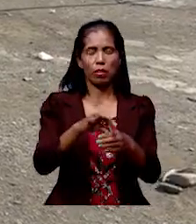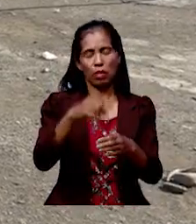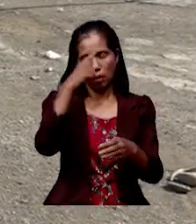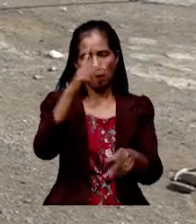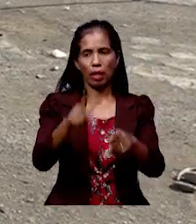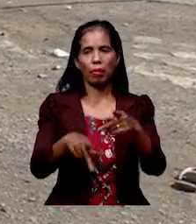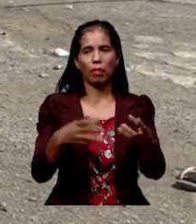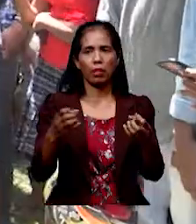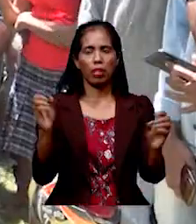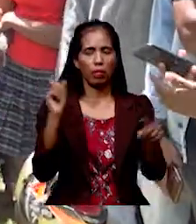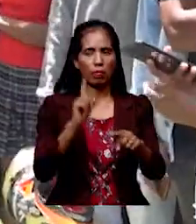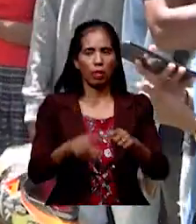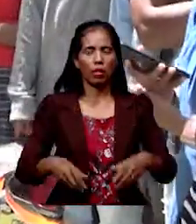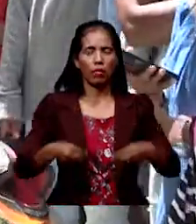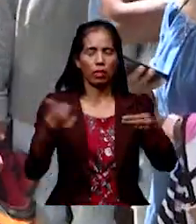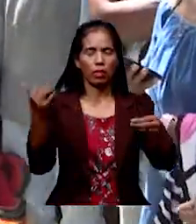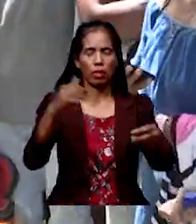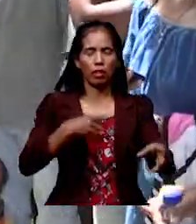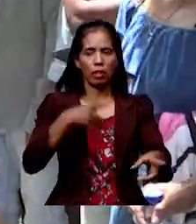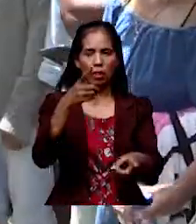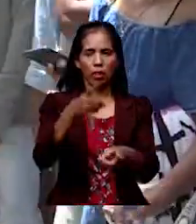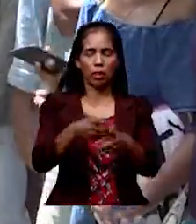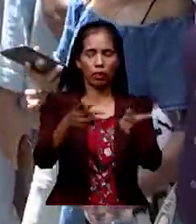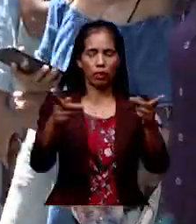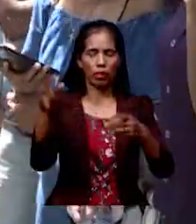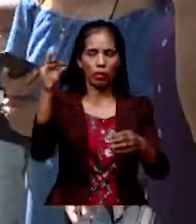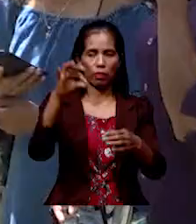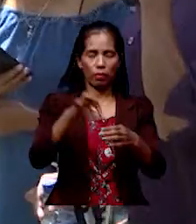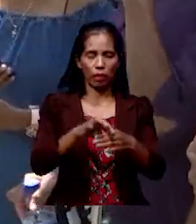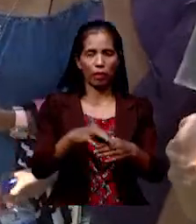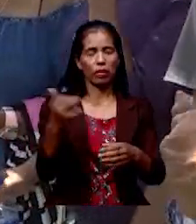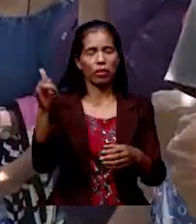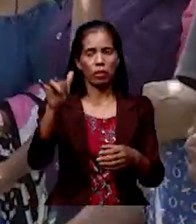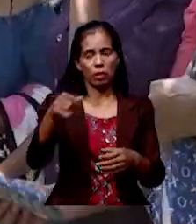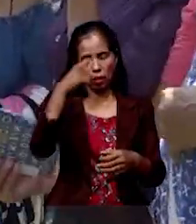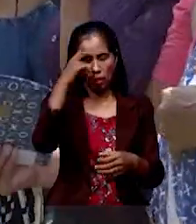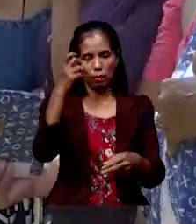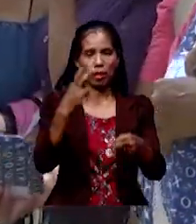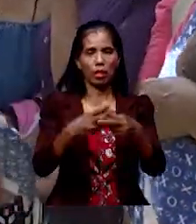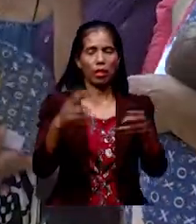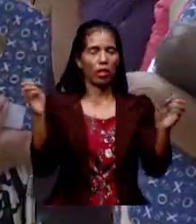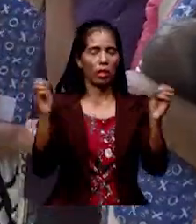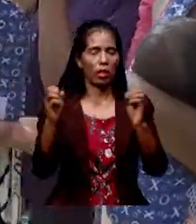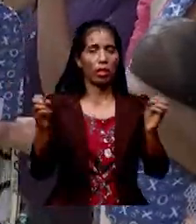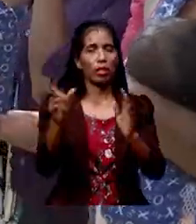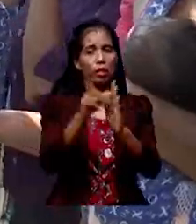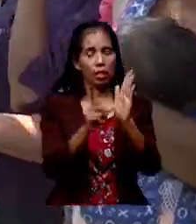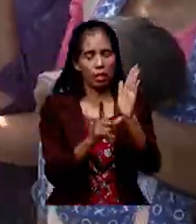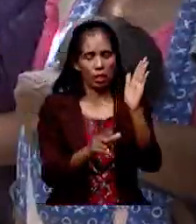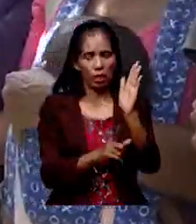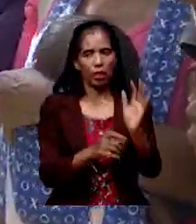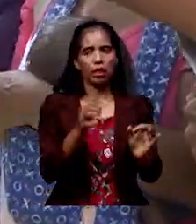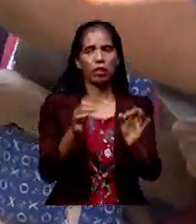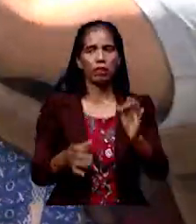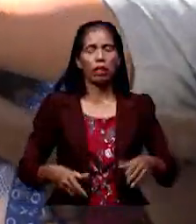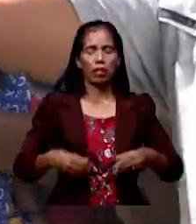Barak Labele exerce sirani direito e a centro votação paralelo sira, também naran la iha lista, mas que antes, né,